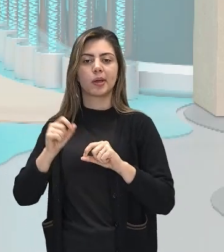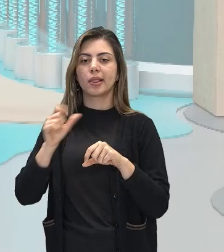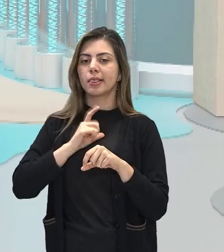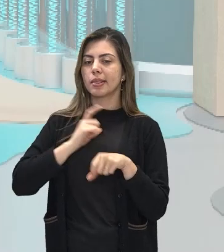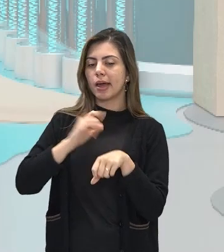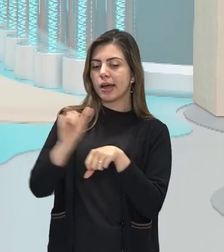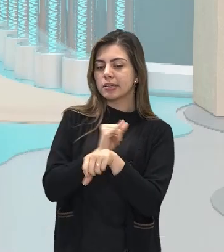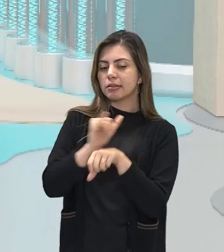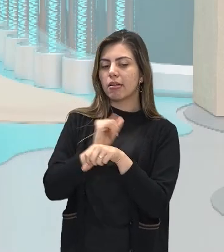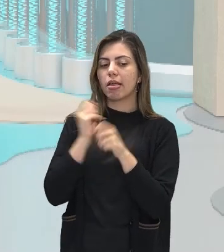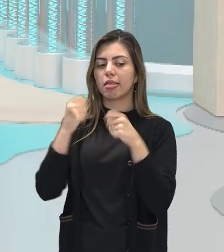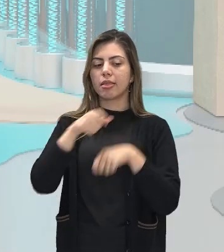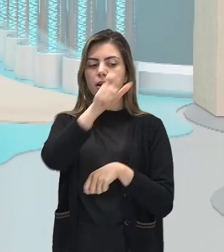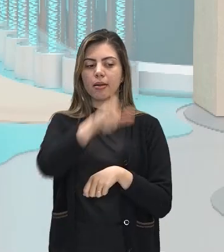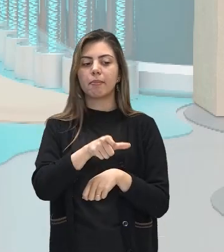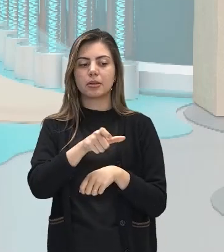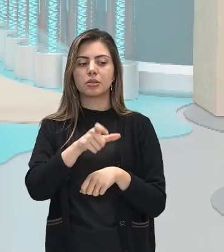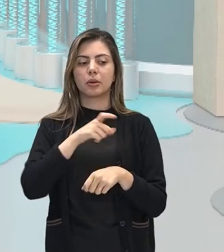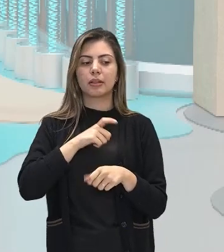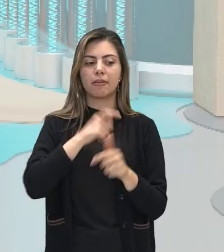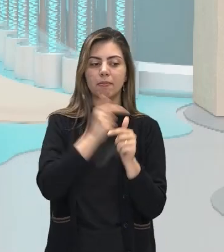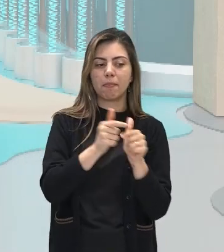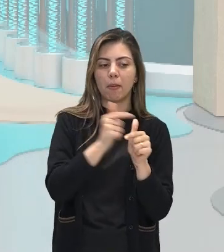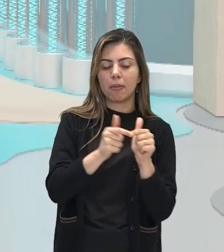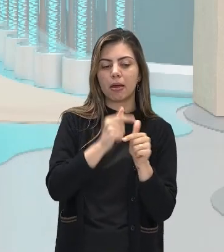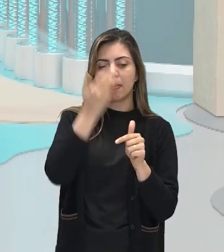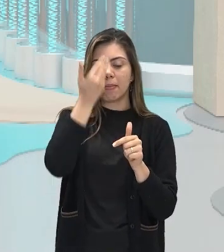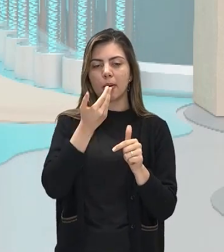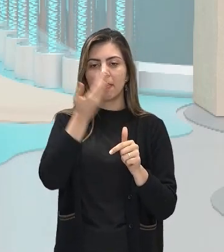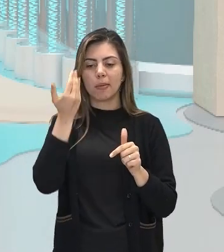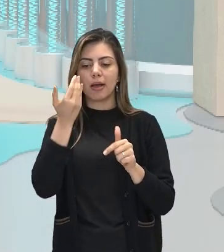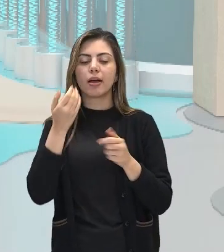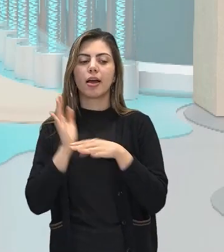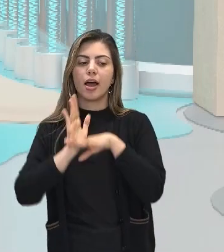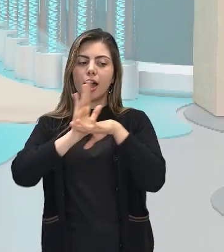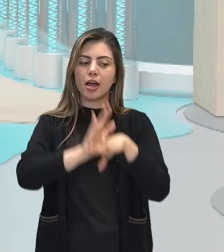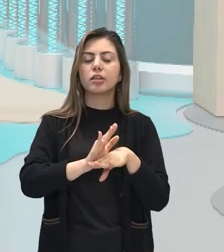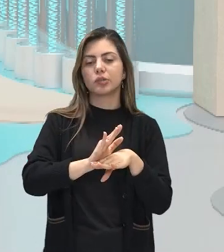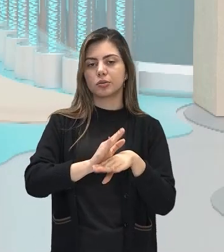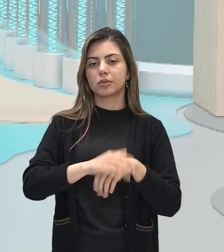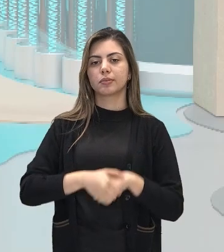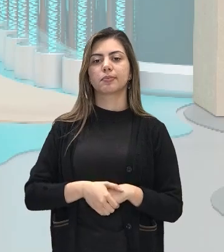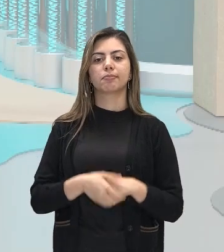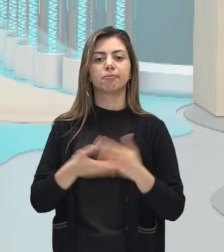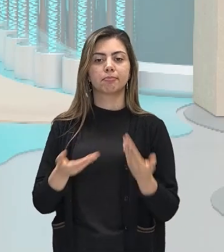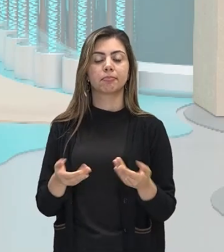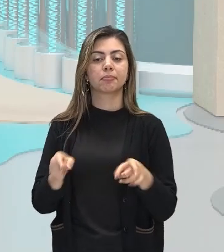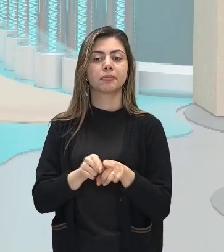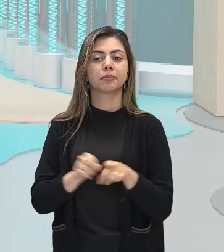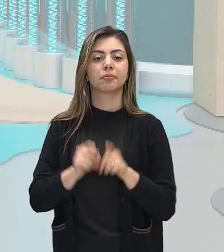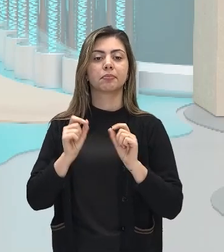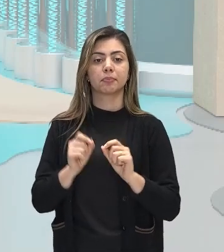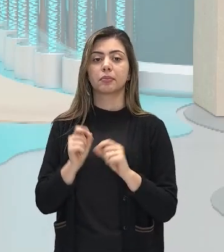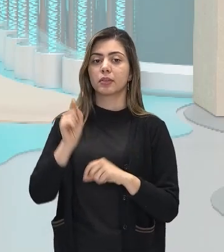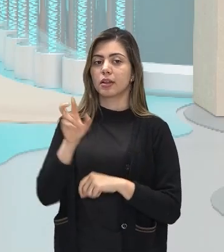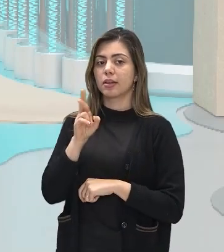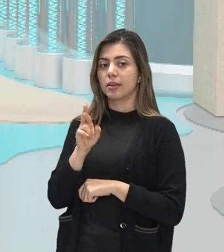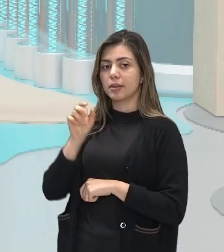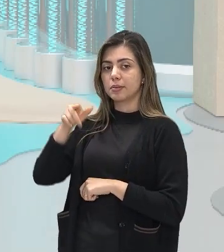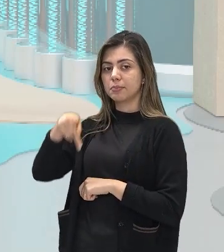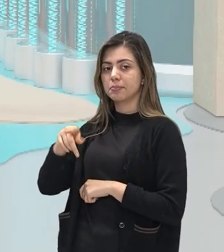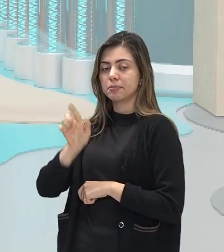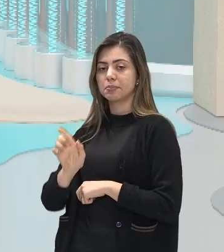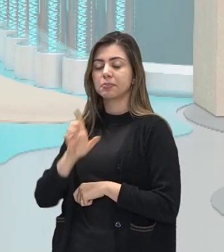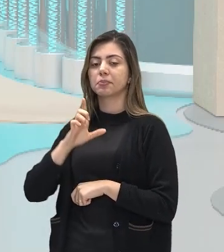na recuperação desse membro afetado. Também é trabalhado, a RPG atua